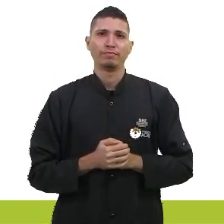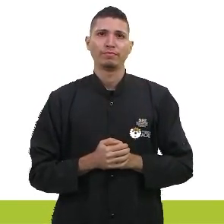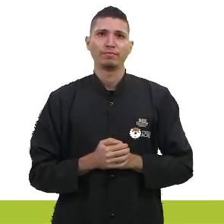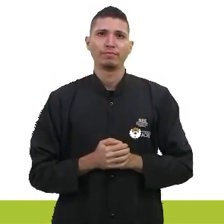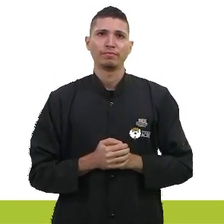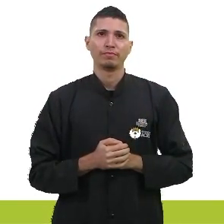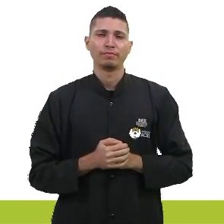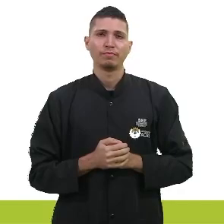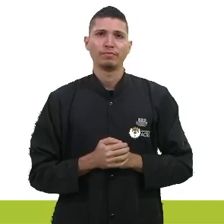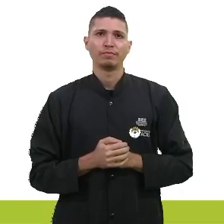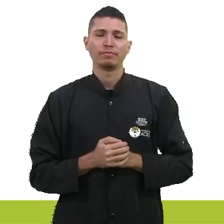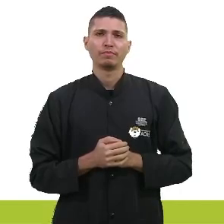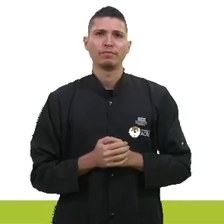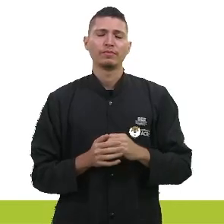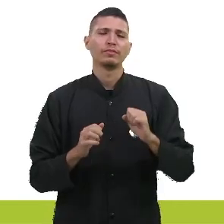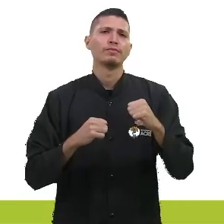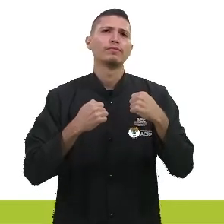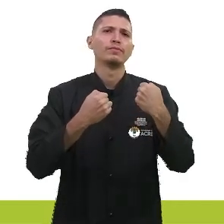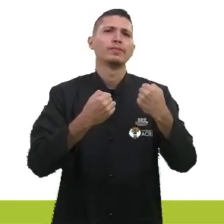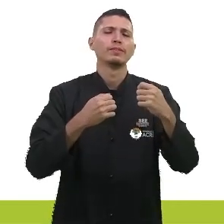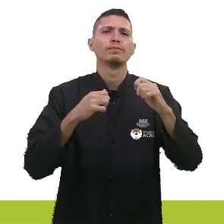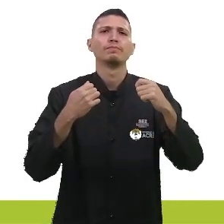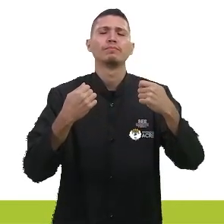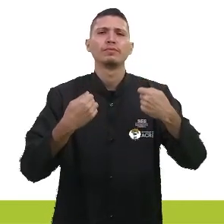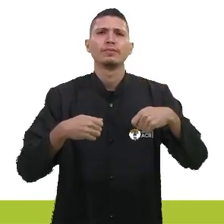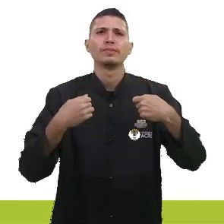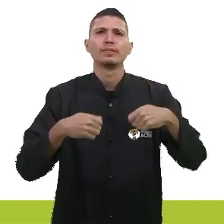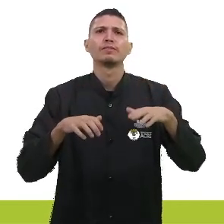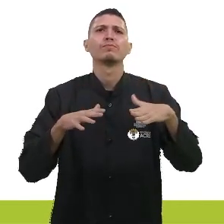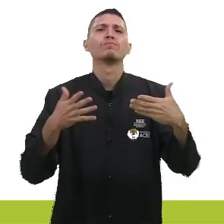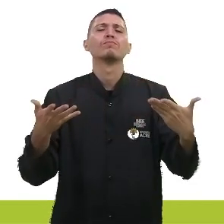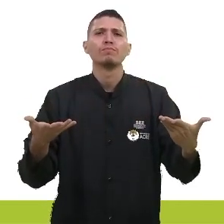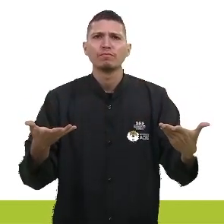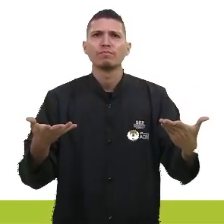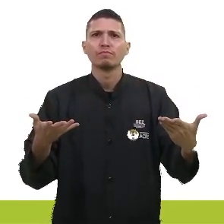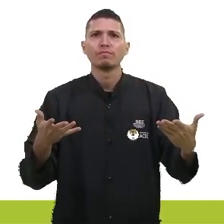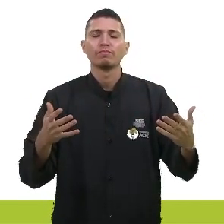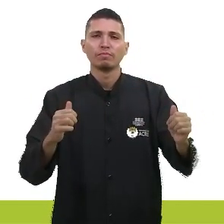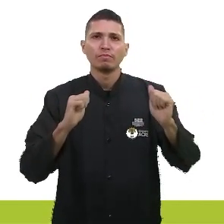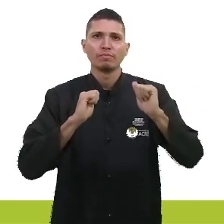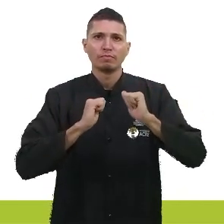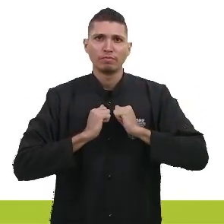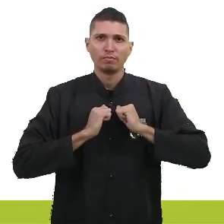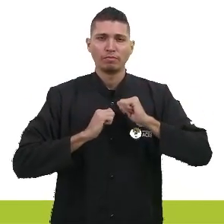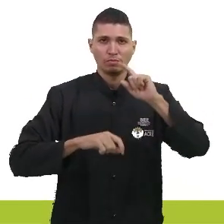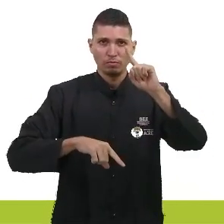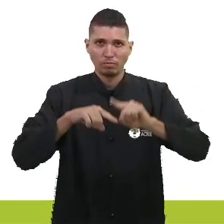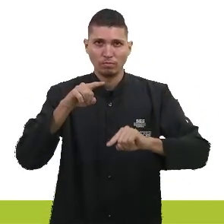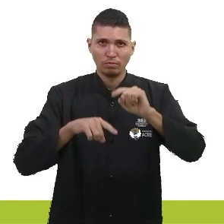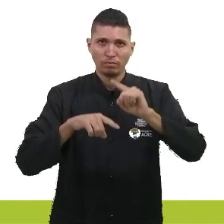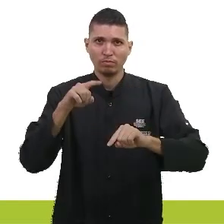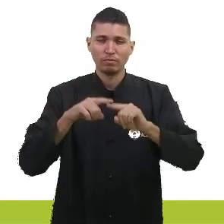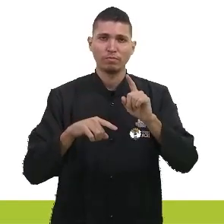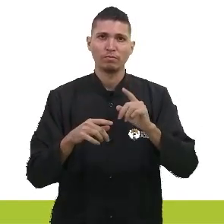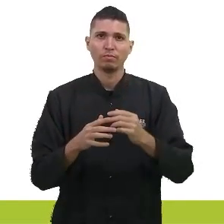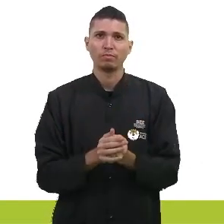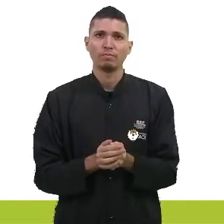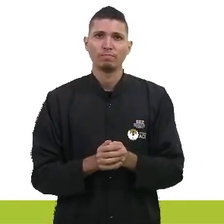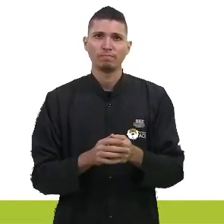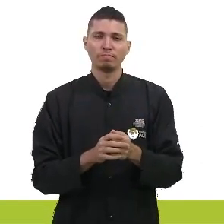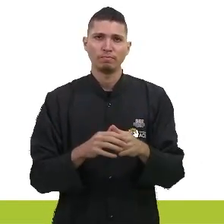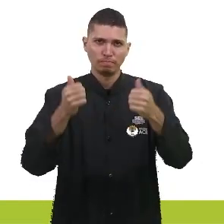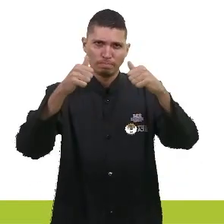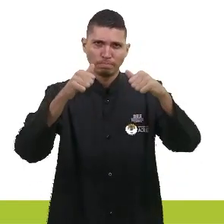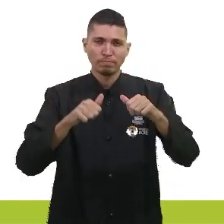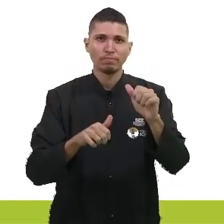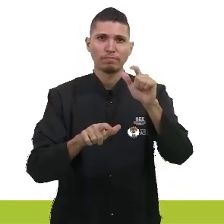Qual vai ser a força necessária para alterar o movimento inercial dos corpos? Então, analisando aqui a